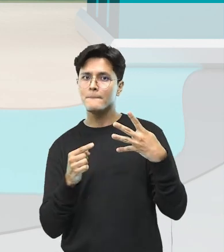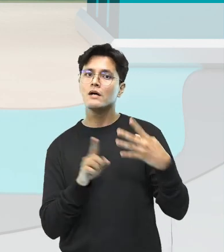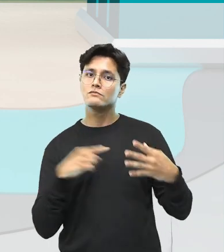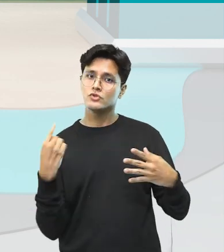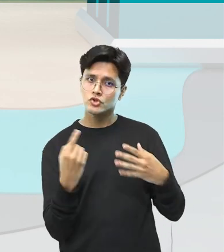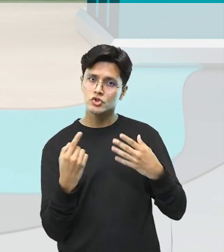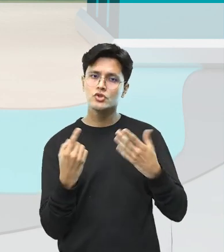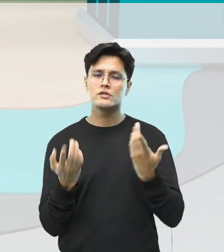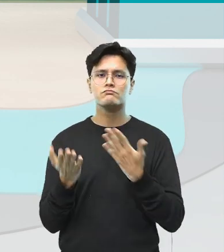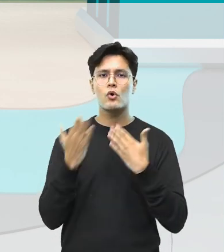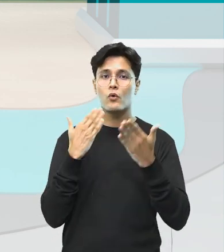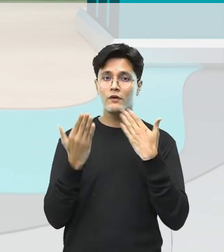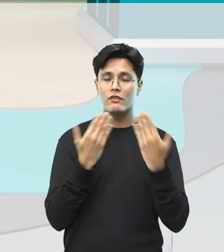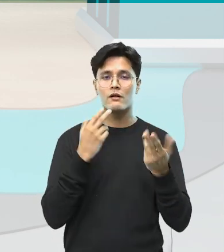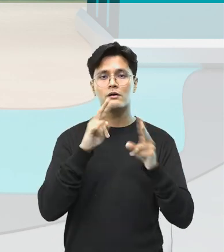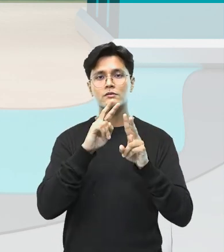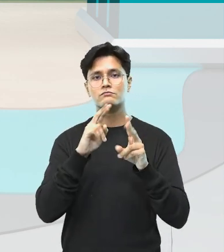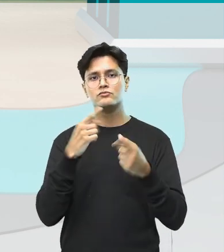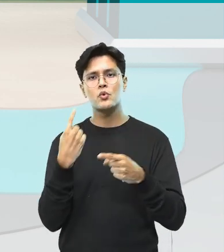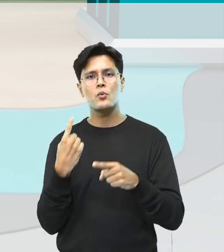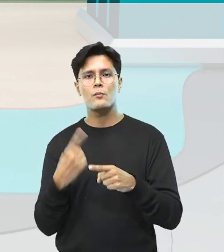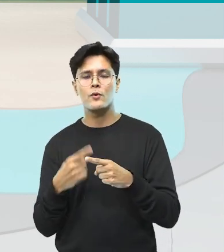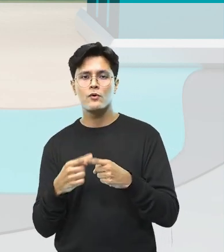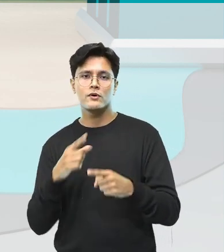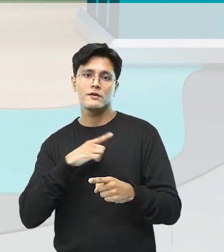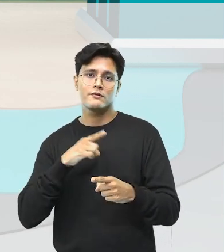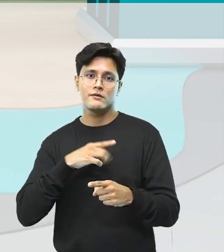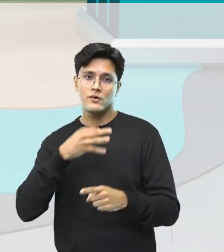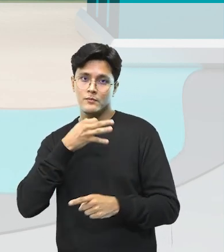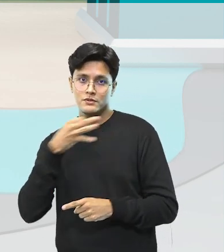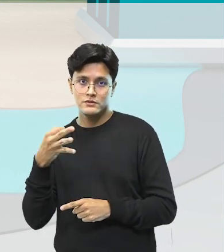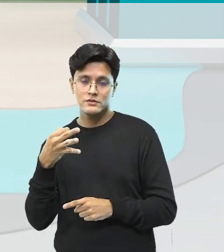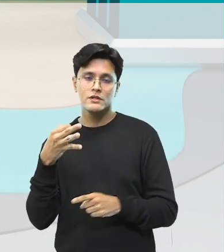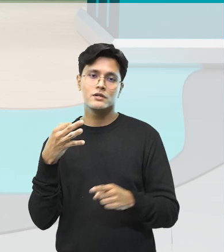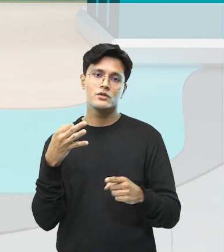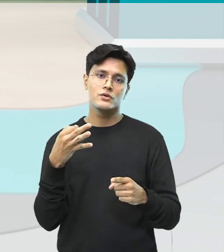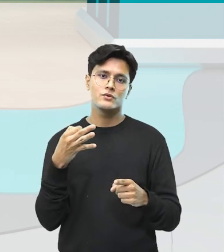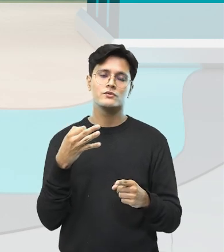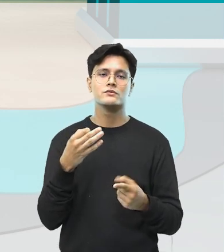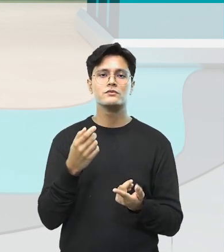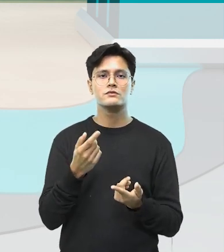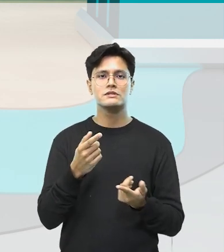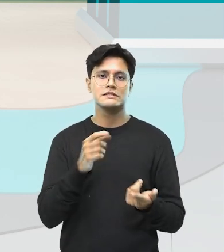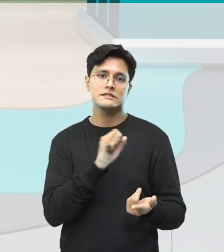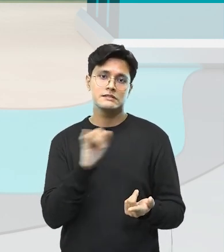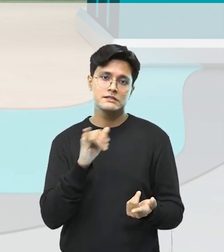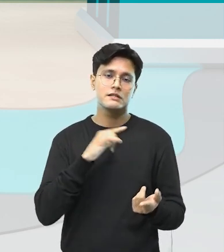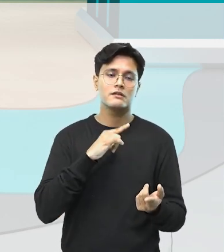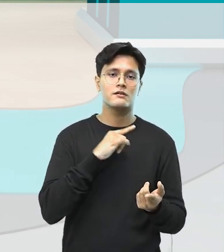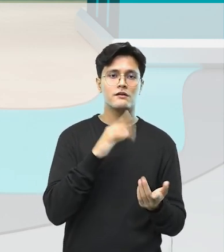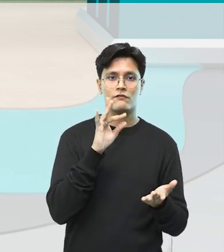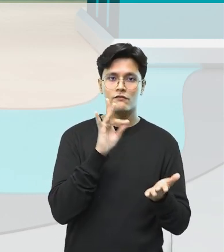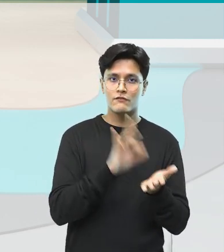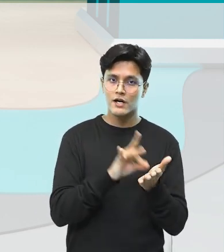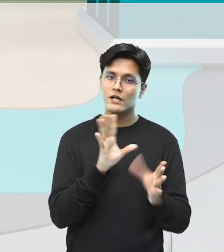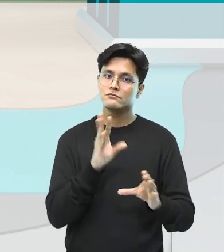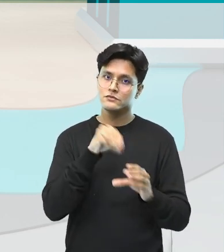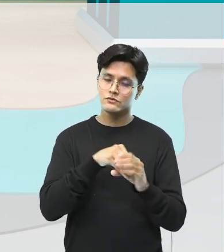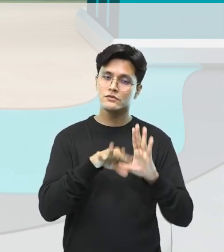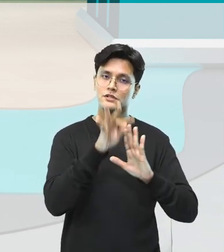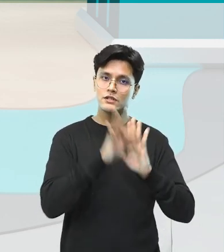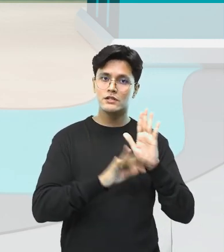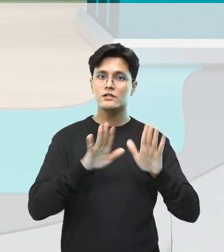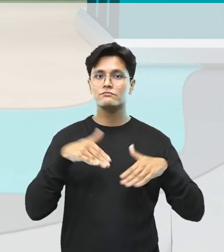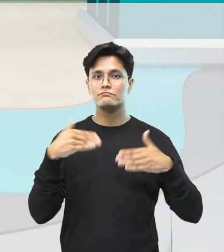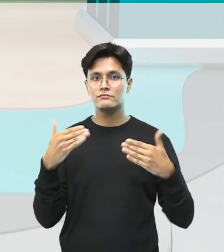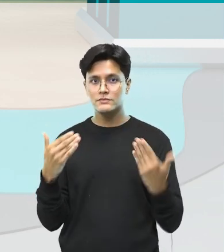né, o porquê que né, o porquê que nós temos ali uma opinião, né, o que traz de fato dentro desses textos, e aí a gente